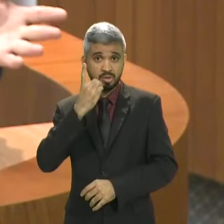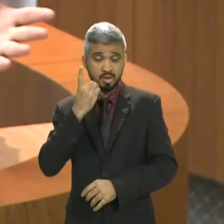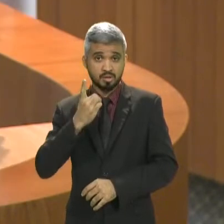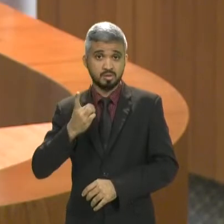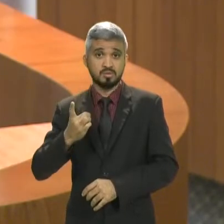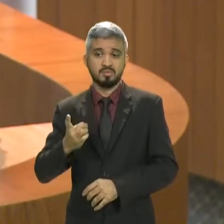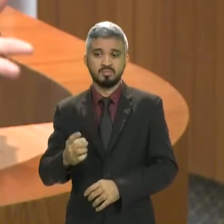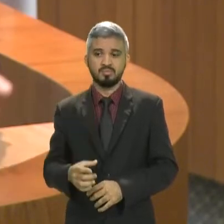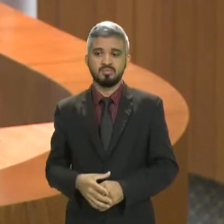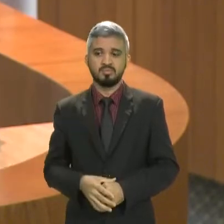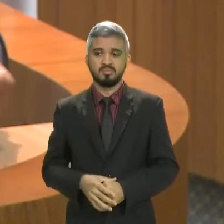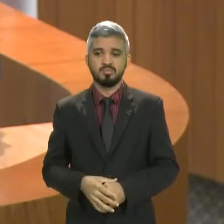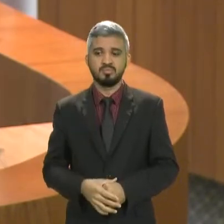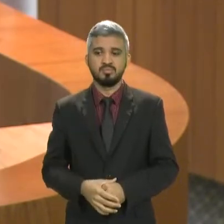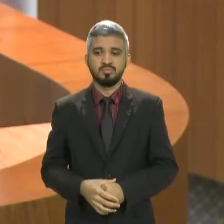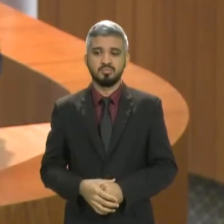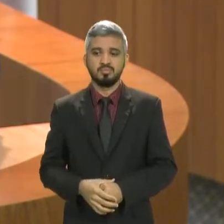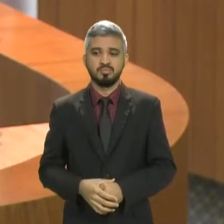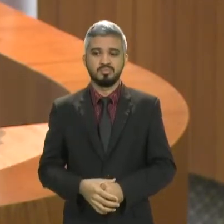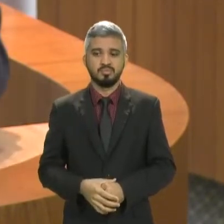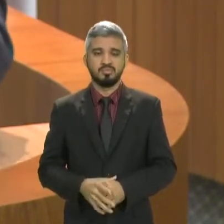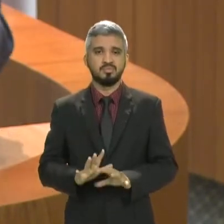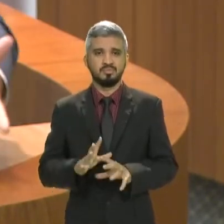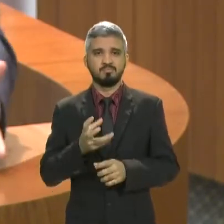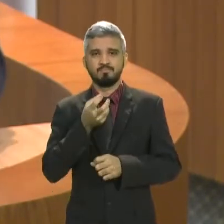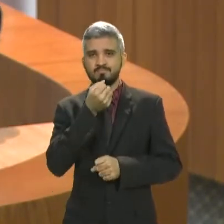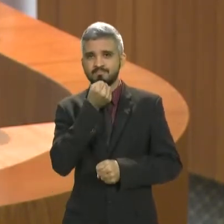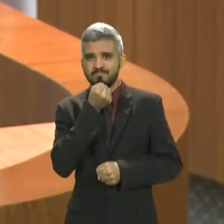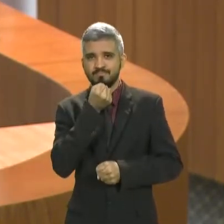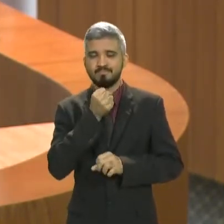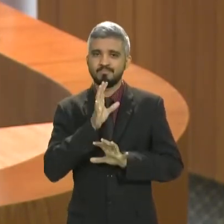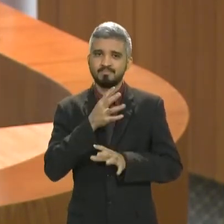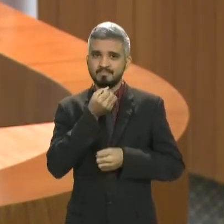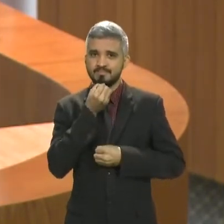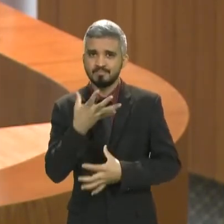outro lado, deputado, mas aí eu fiquei, segurei, mas eu tinha que